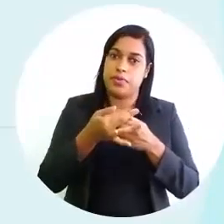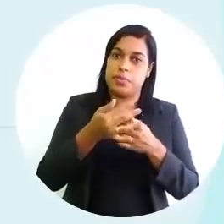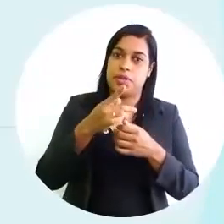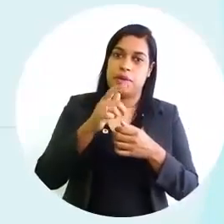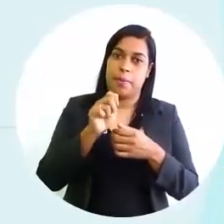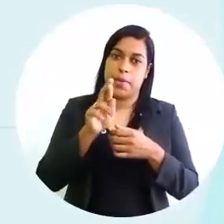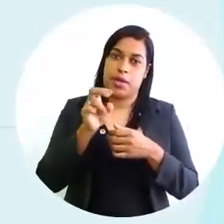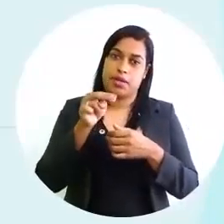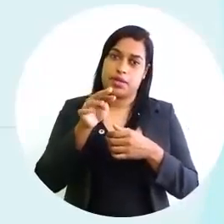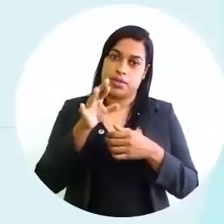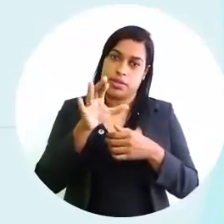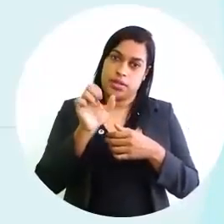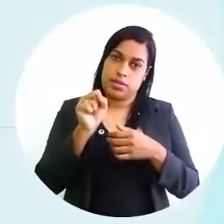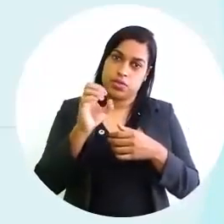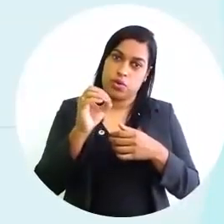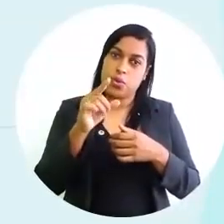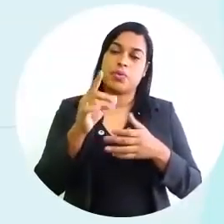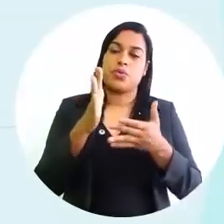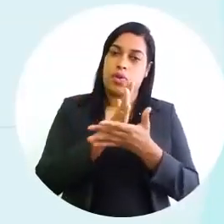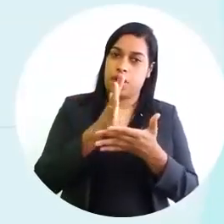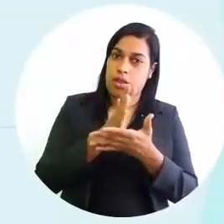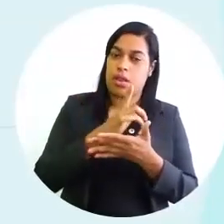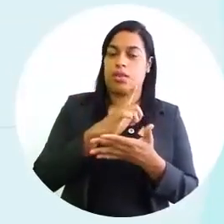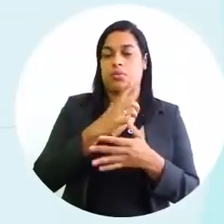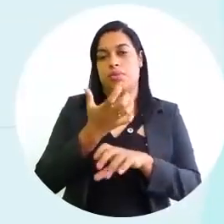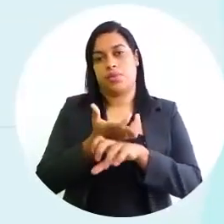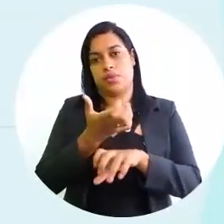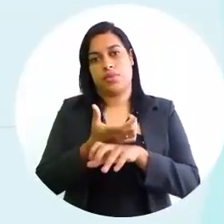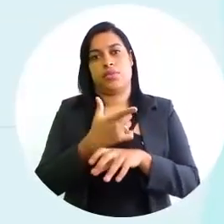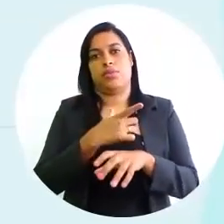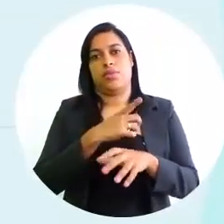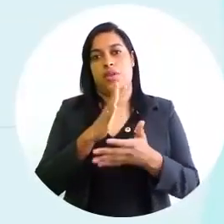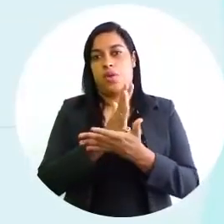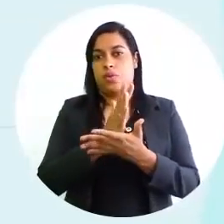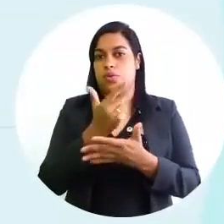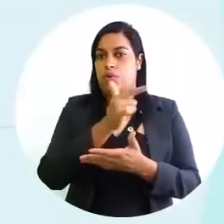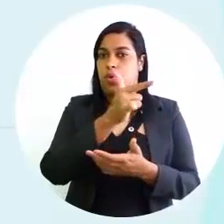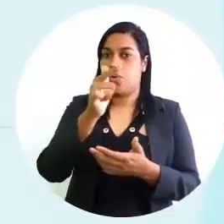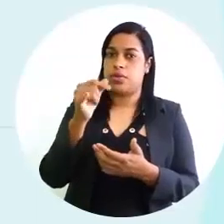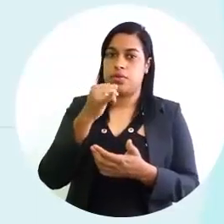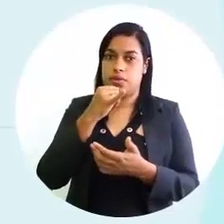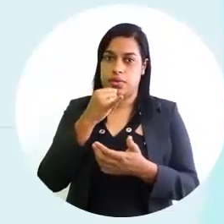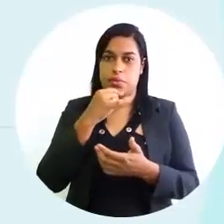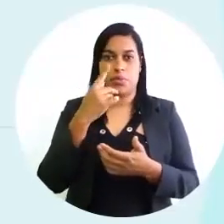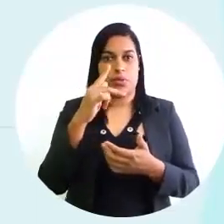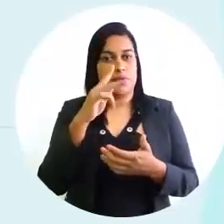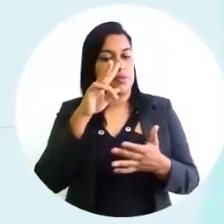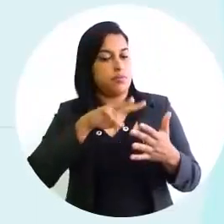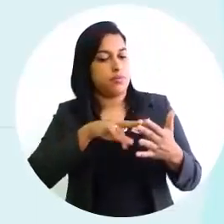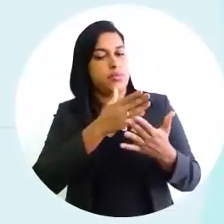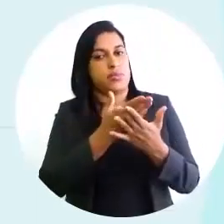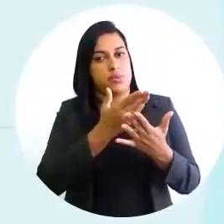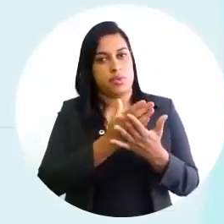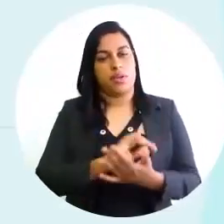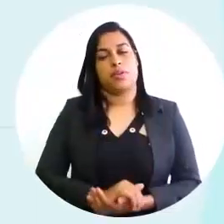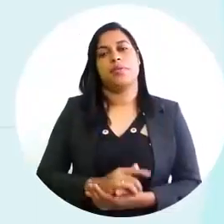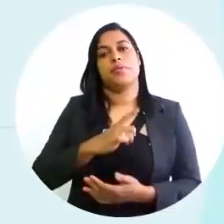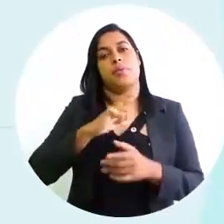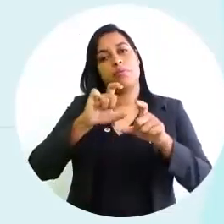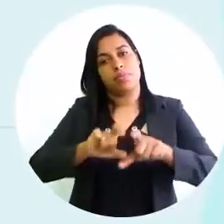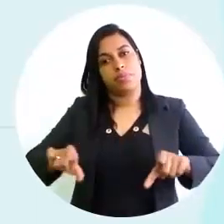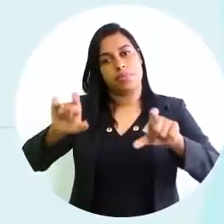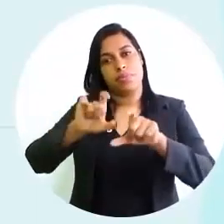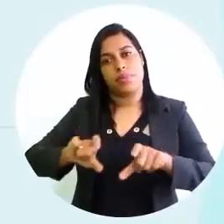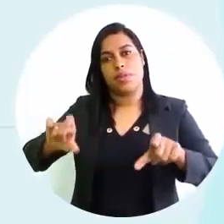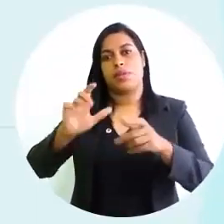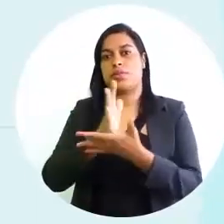só esses exemplos? No caderno, no e-book da disciplina, a gente tem alguns outros exemplos que eu vou deixar para vocês. Tem também um link de